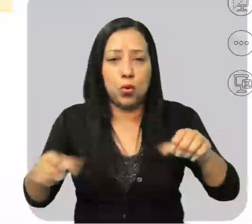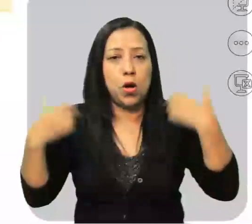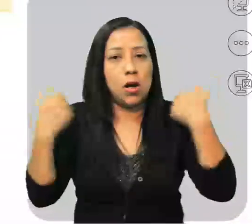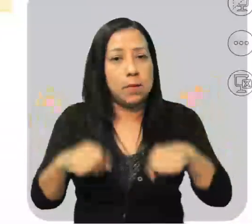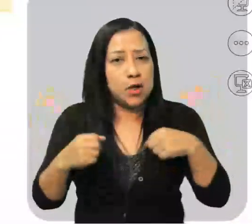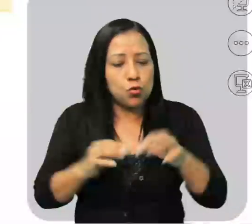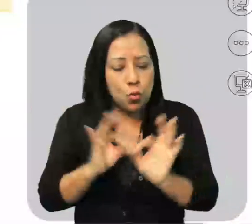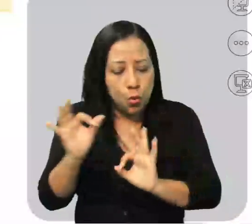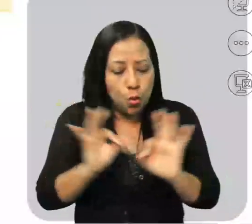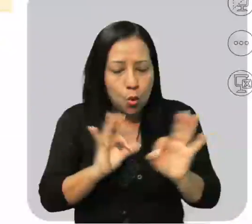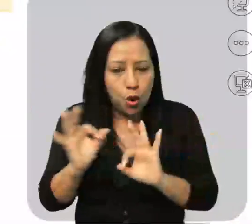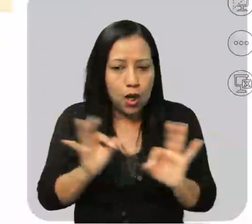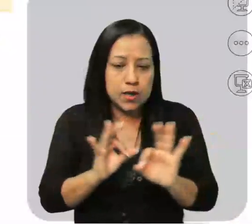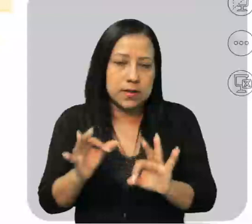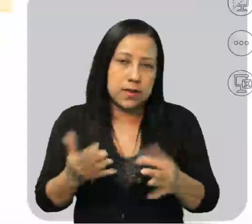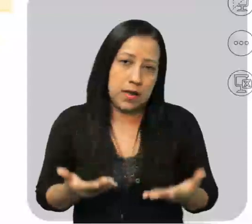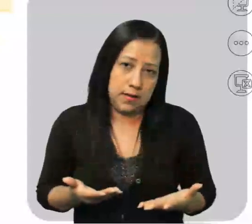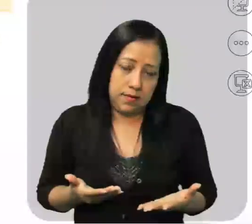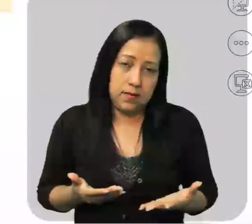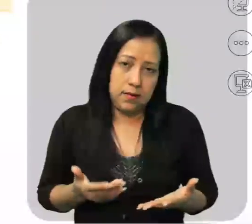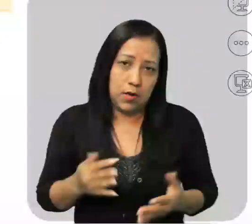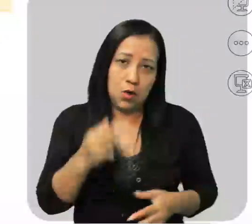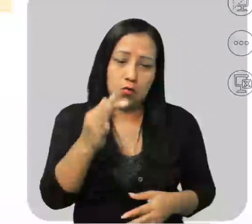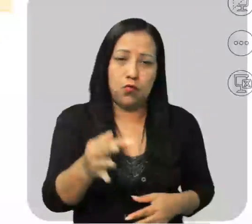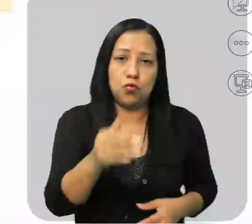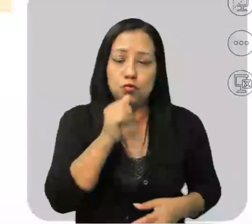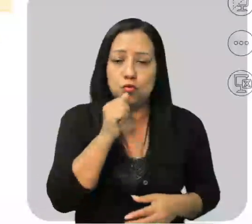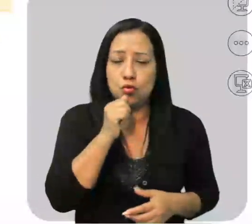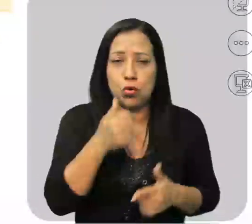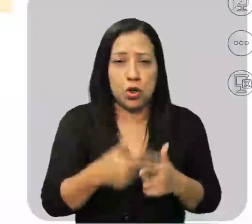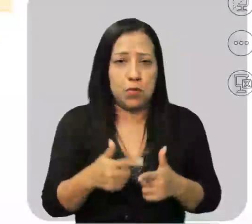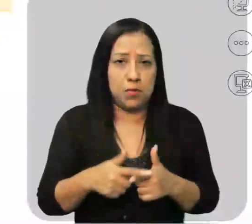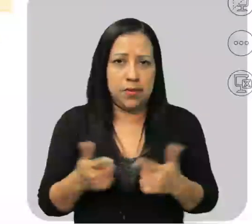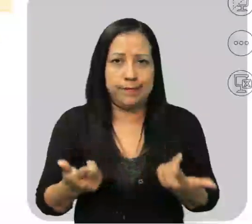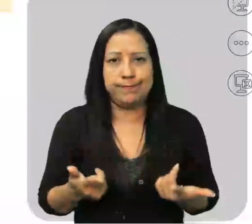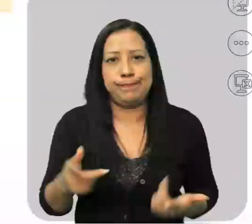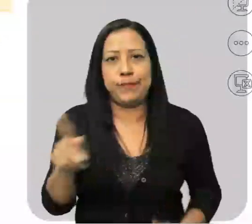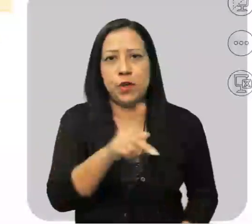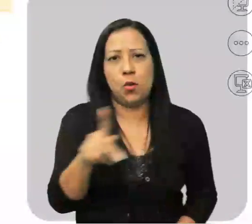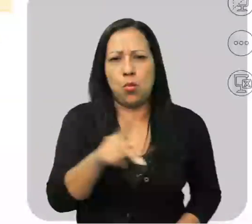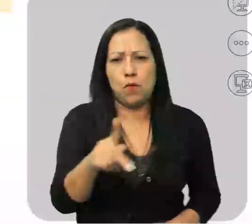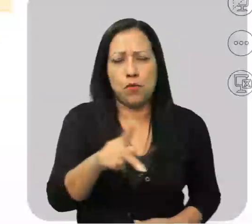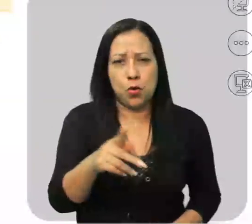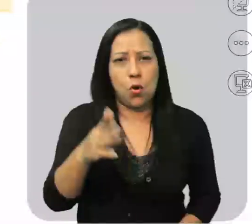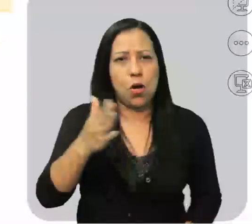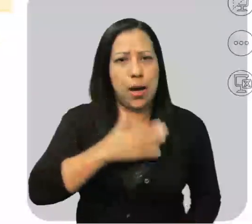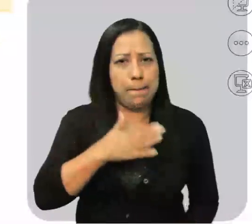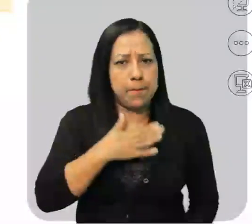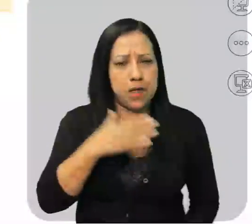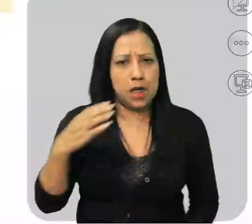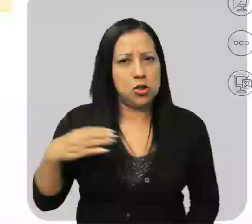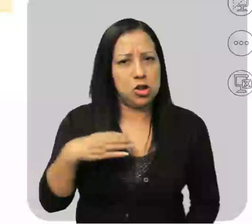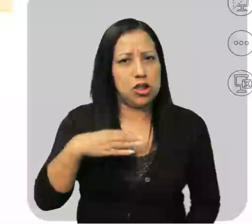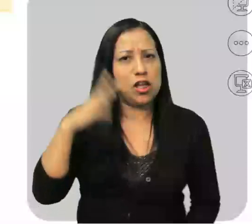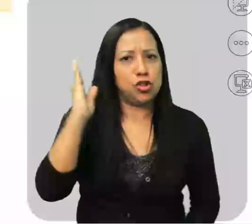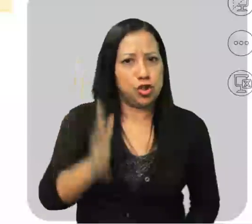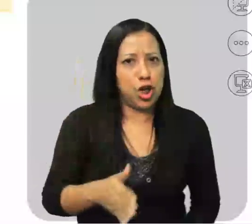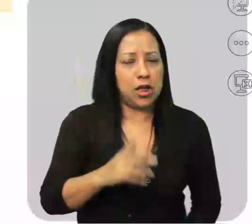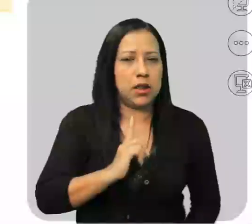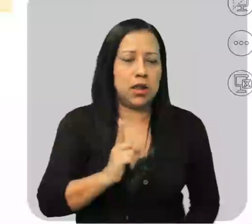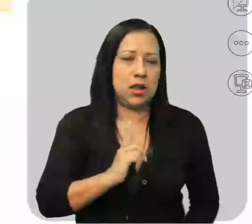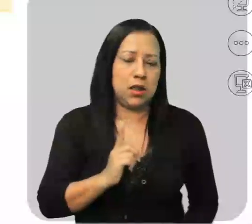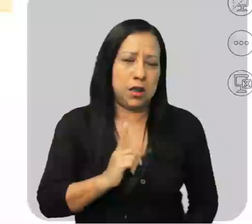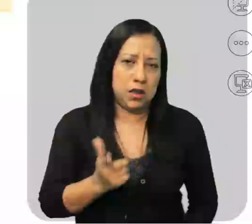dê conta. E aí vai ter esse mesmo tipo de problema. Se a cidade crescer, se tiver asfalto. Professor, aqui na minha cidade